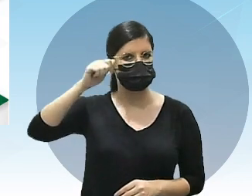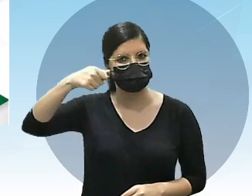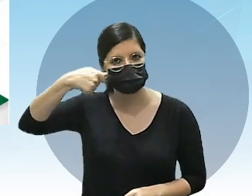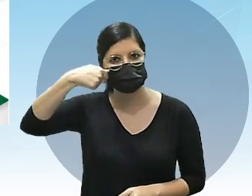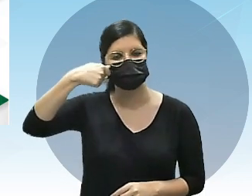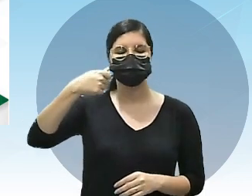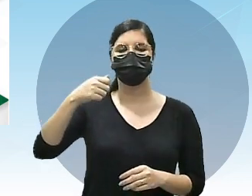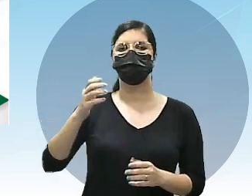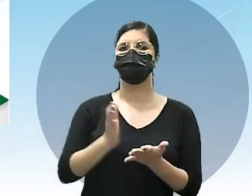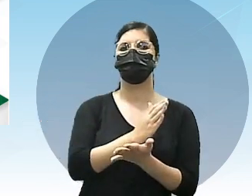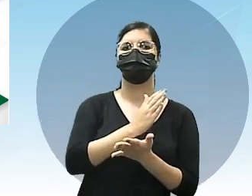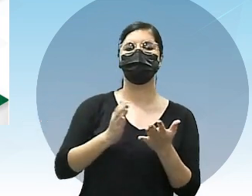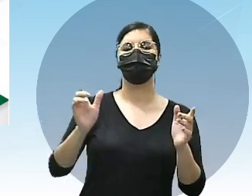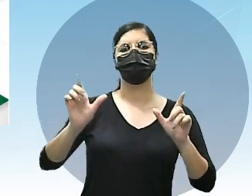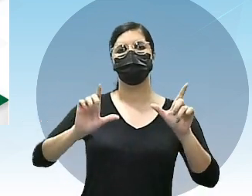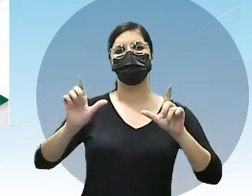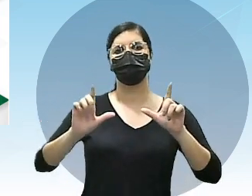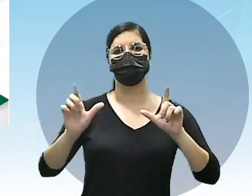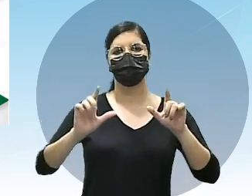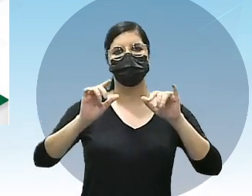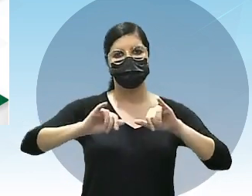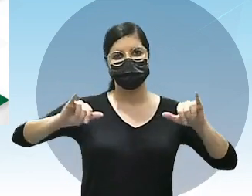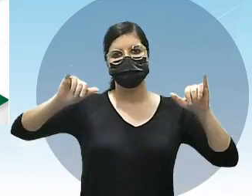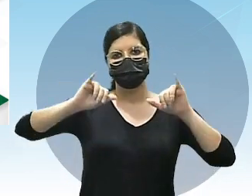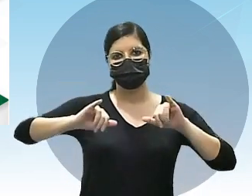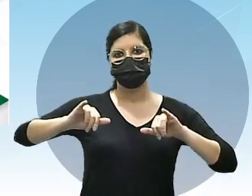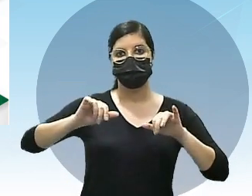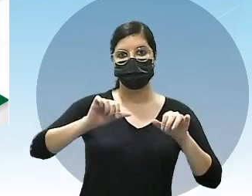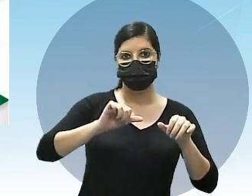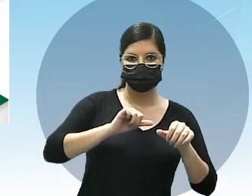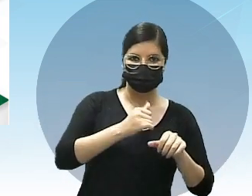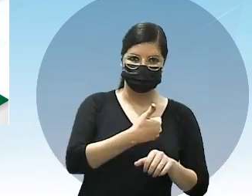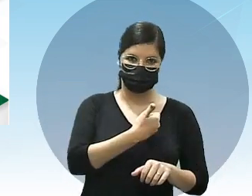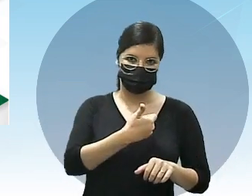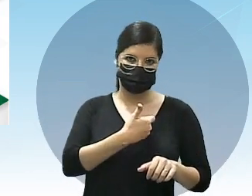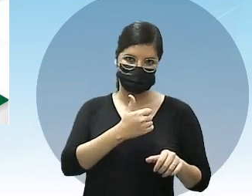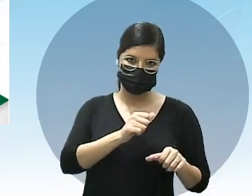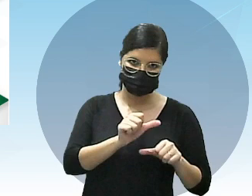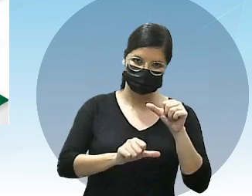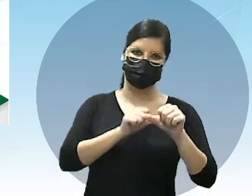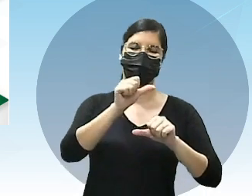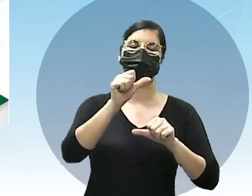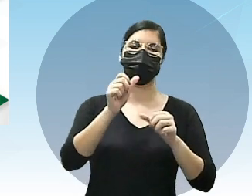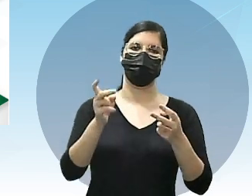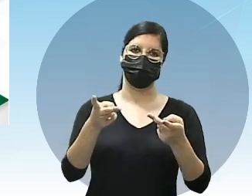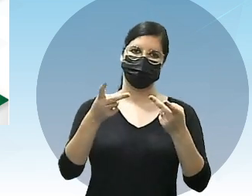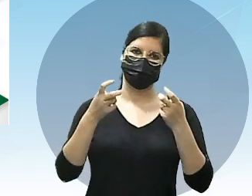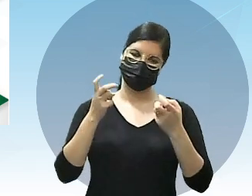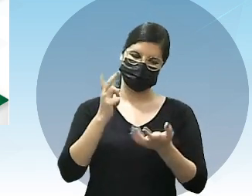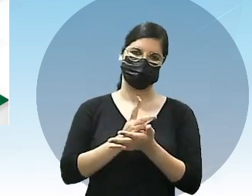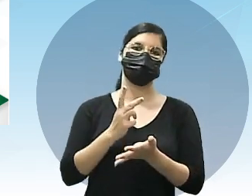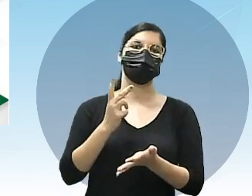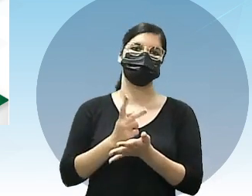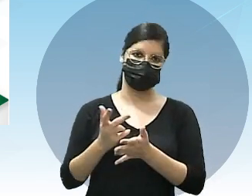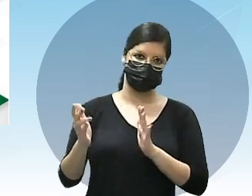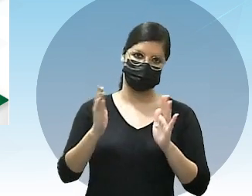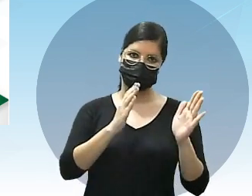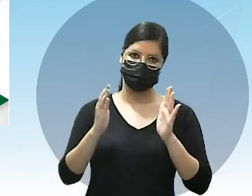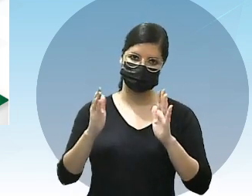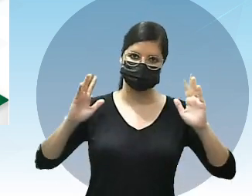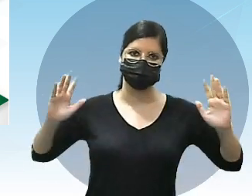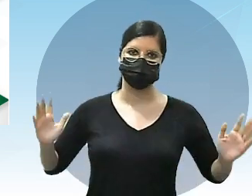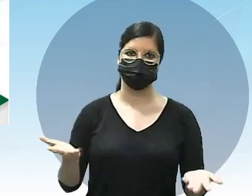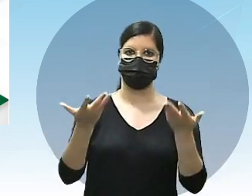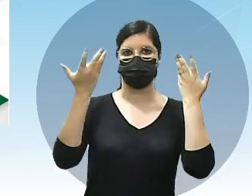qualquer documentário que você vê sobre sobre passagem de faixa etária nas tribos africanas e vão ver que é sempre um momento de grande